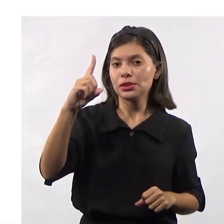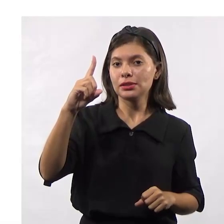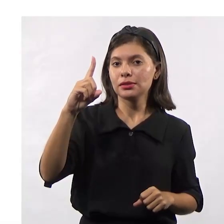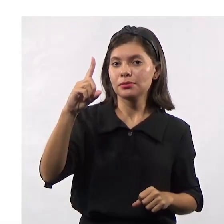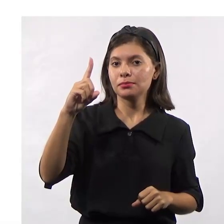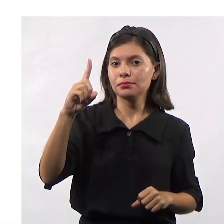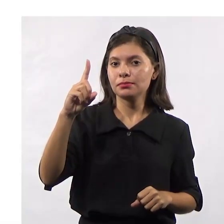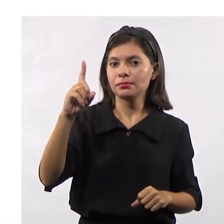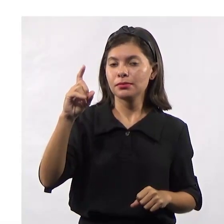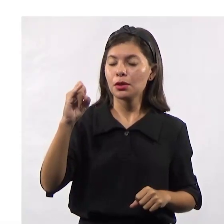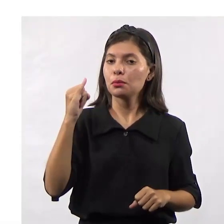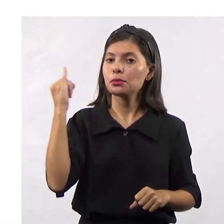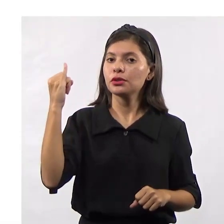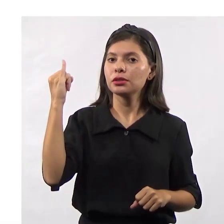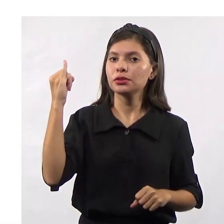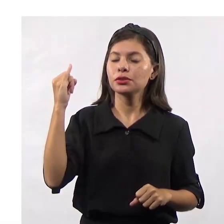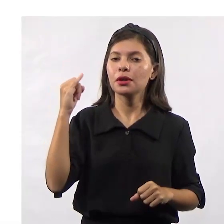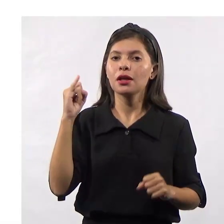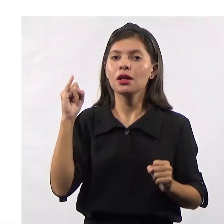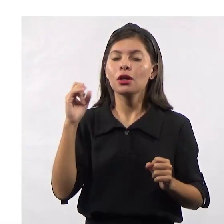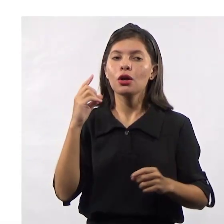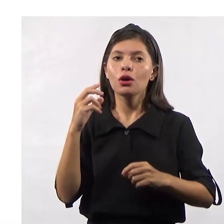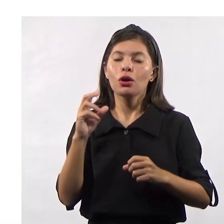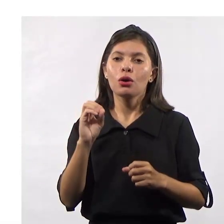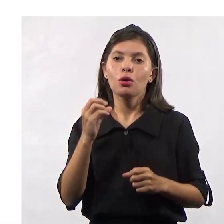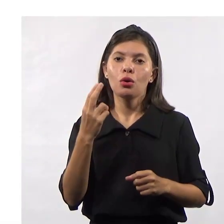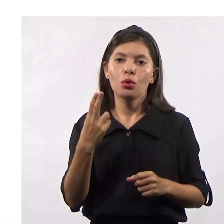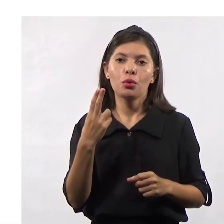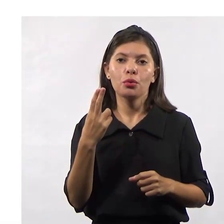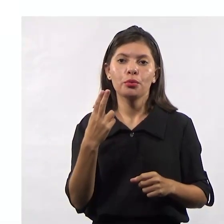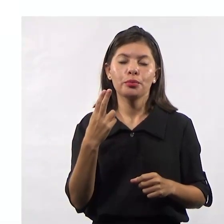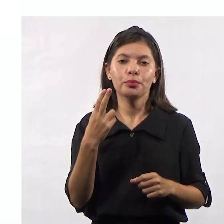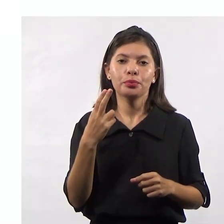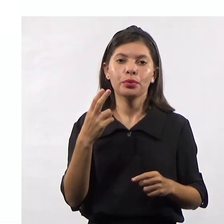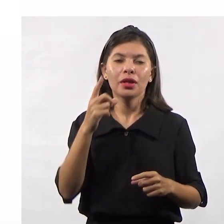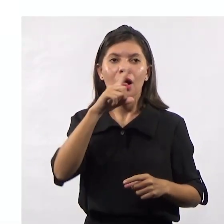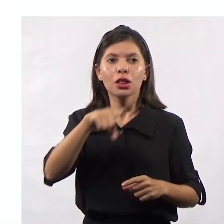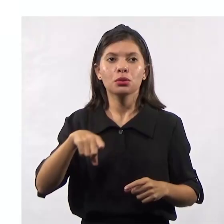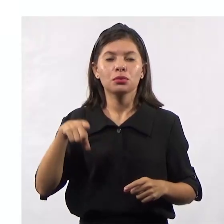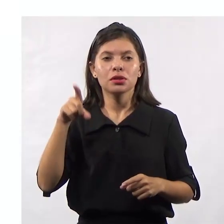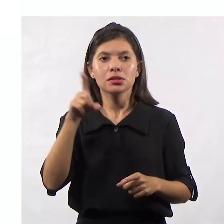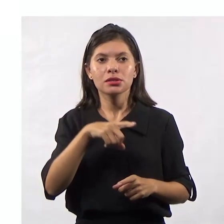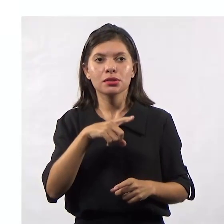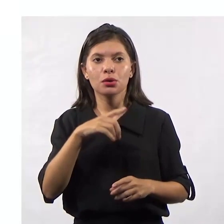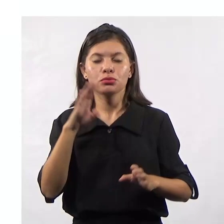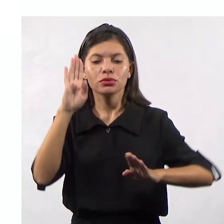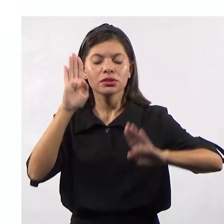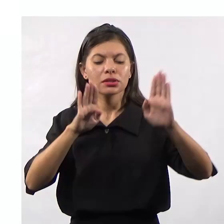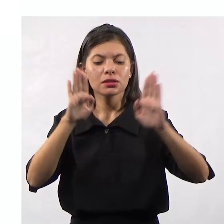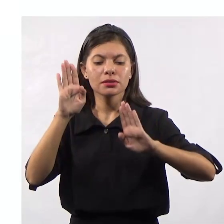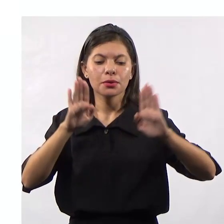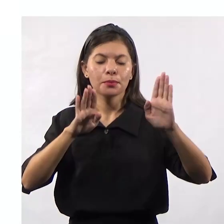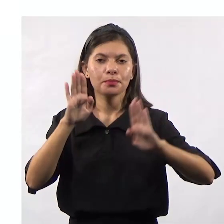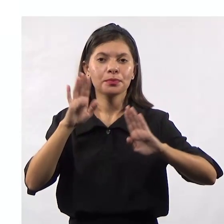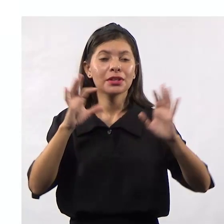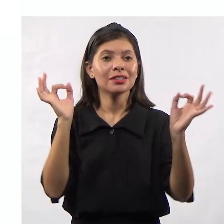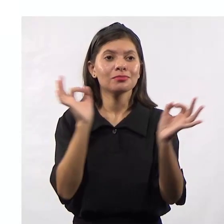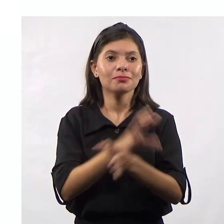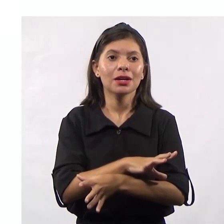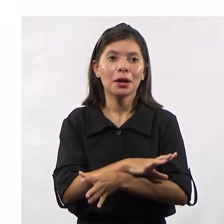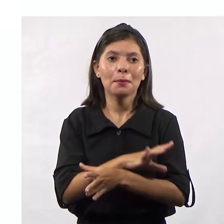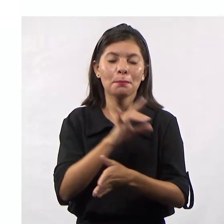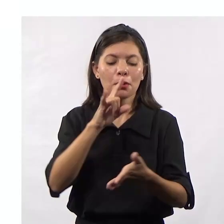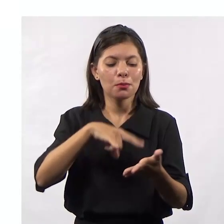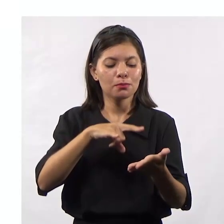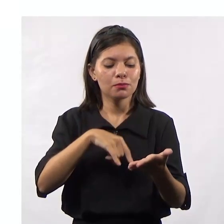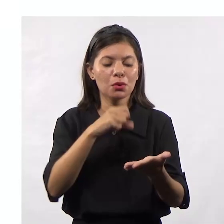Não são corridos. Do ato de habilitação ou inabilitação, anulação ou revogação de licitação e